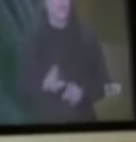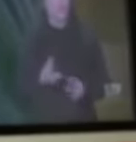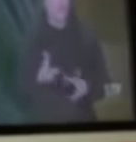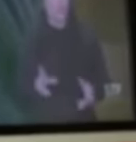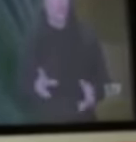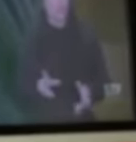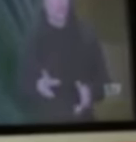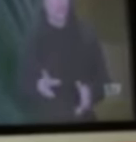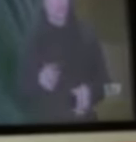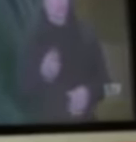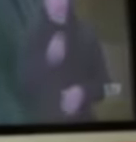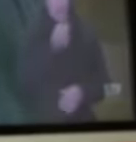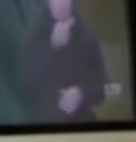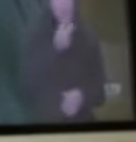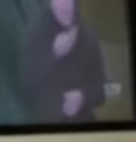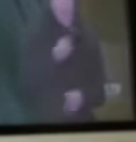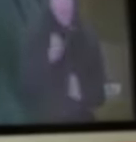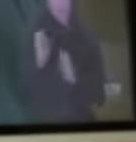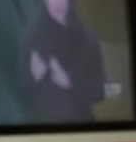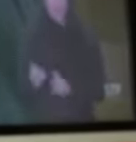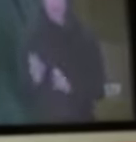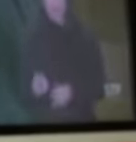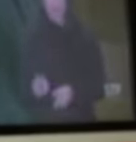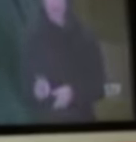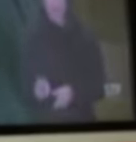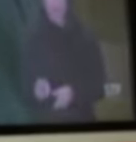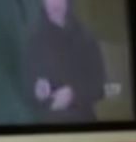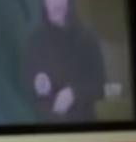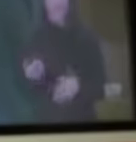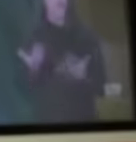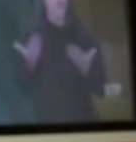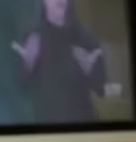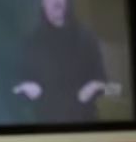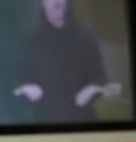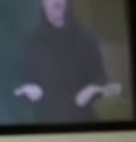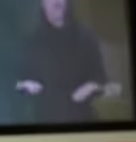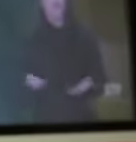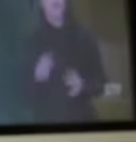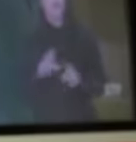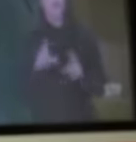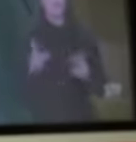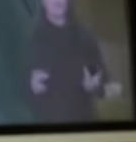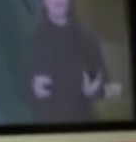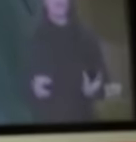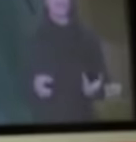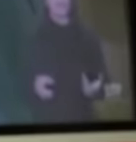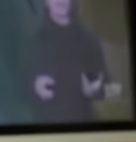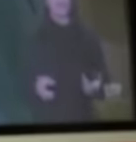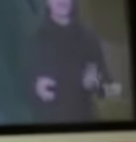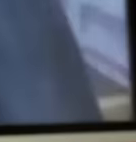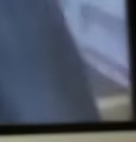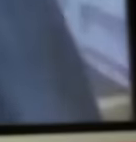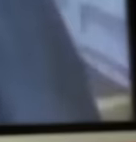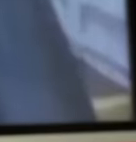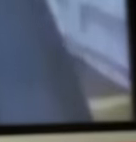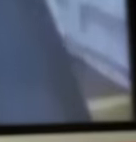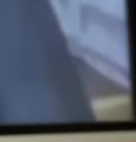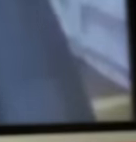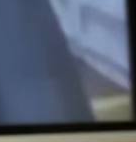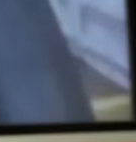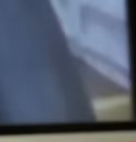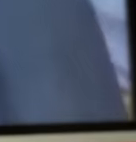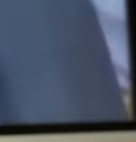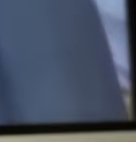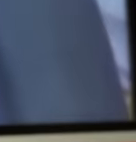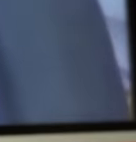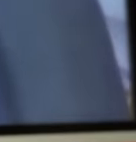aquele famoso adágio popular, o que diferencia o remédio e o veneno é a dosagem. Alguém